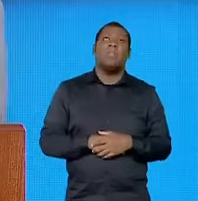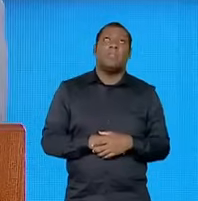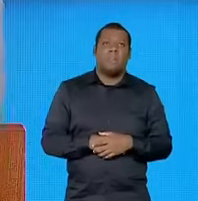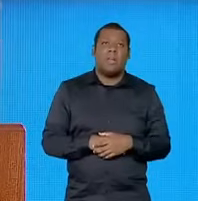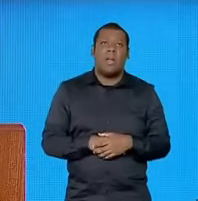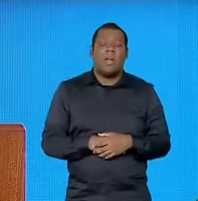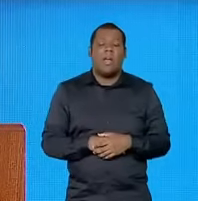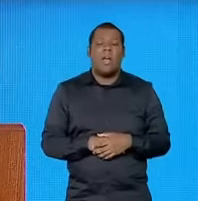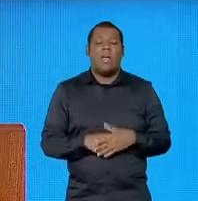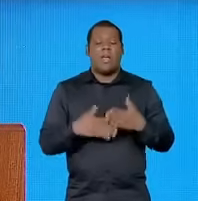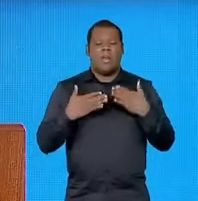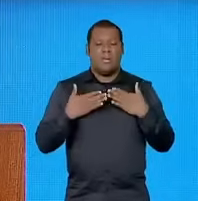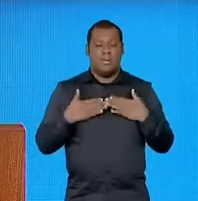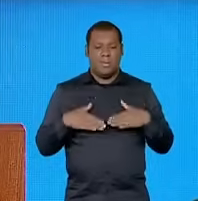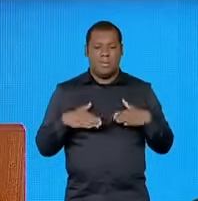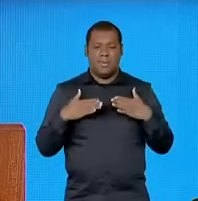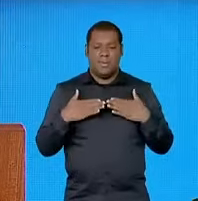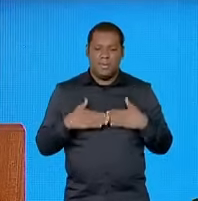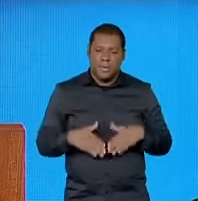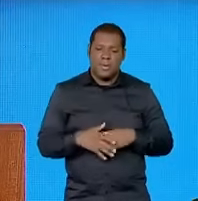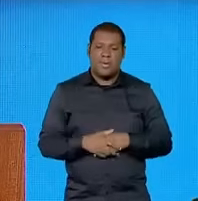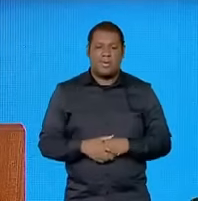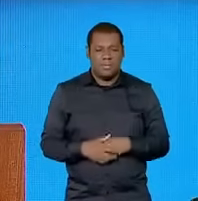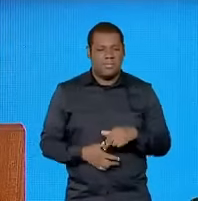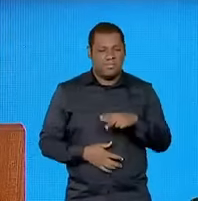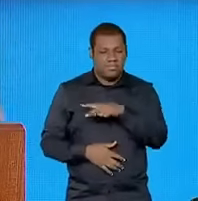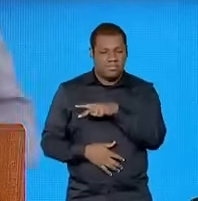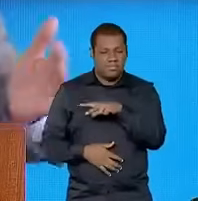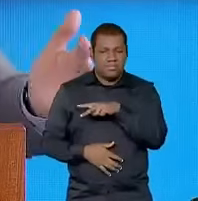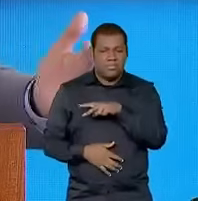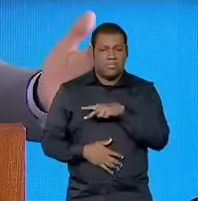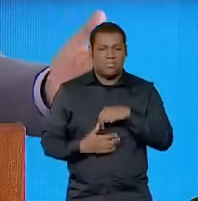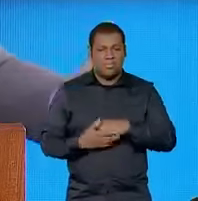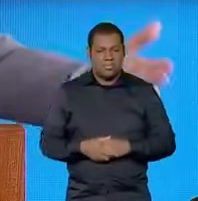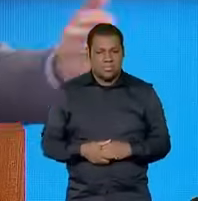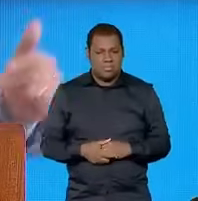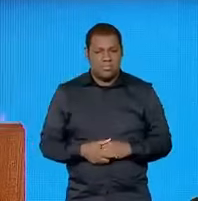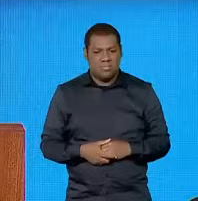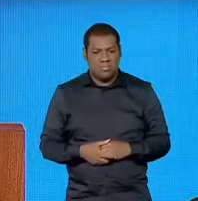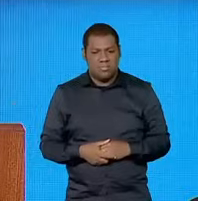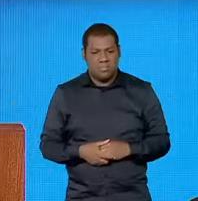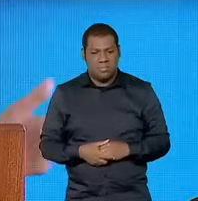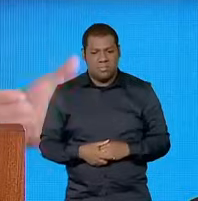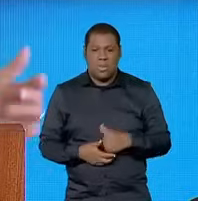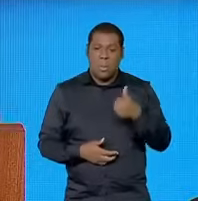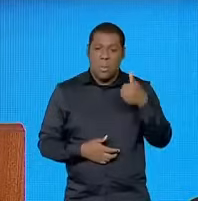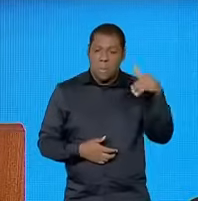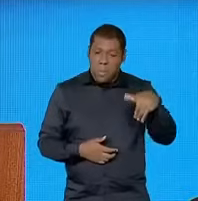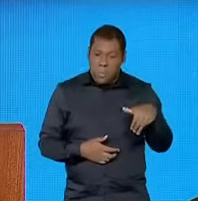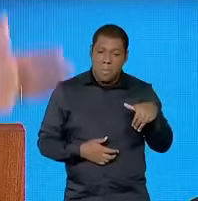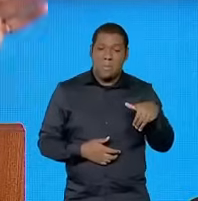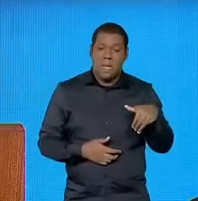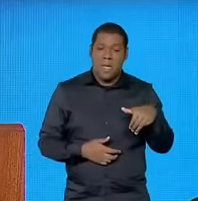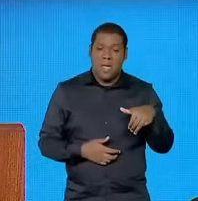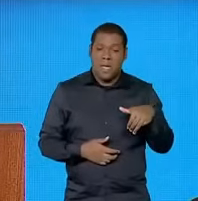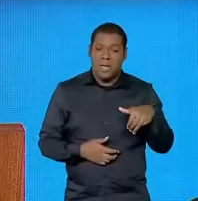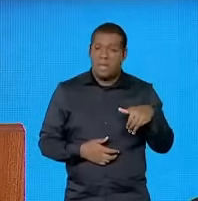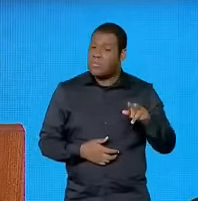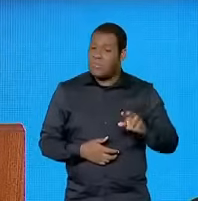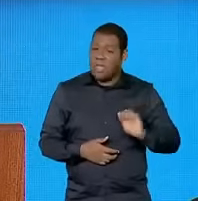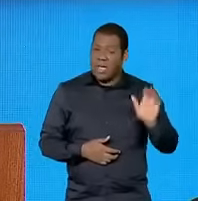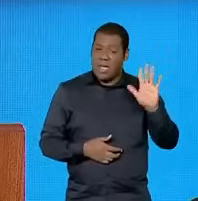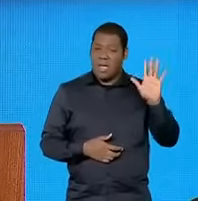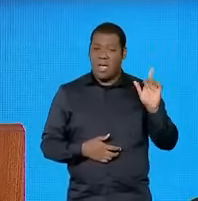Então é preciso ter um espaço de liberdade das pessoas. Custa caro 1 metro de varanda, 1,5 metros? Custa